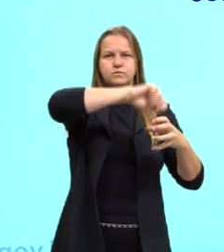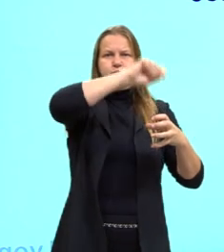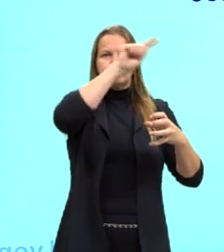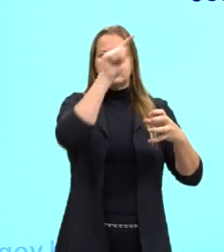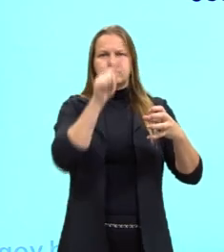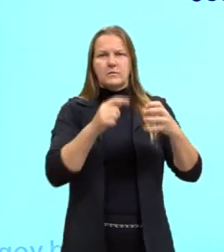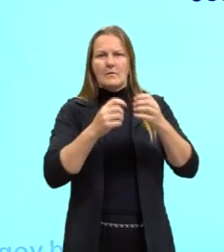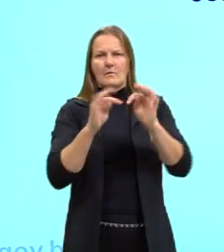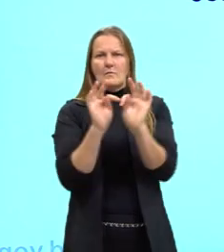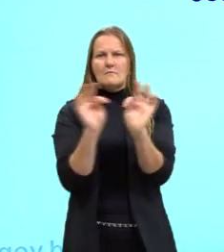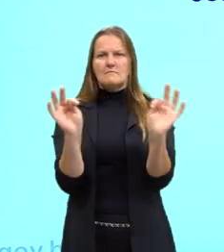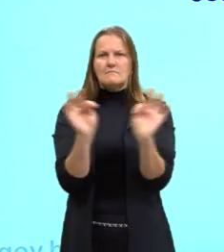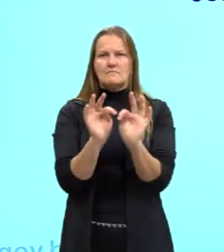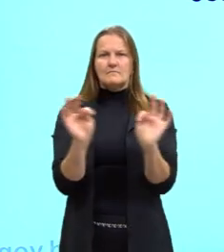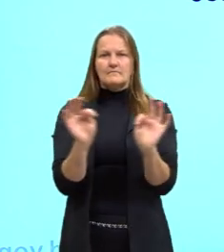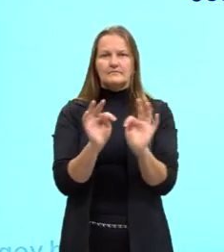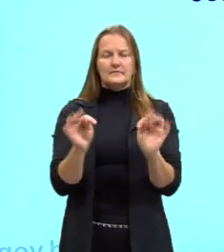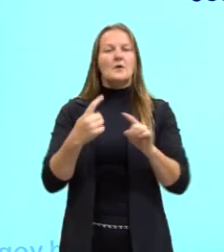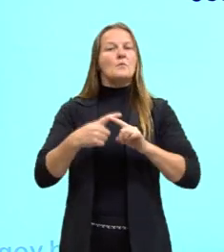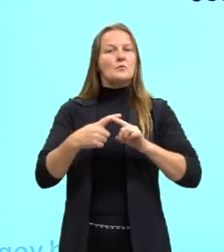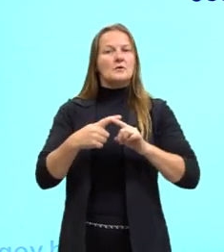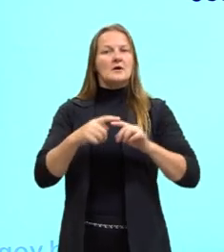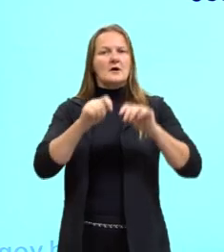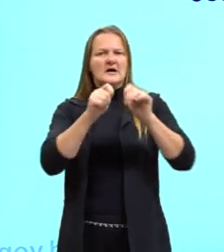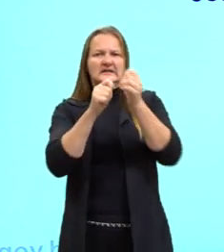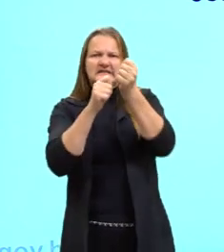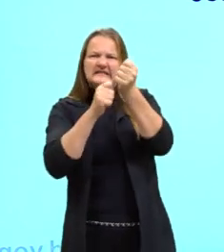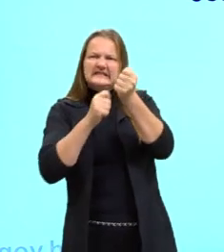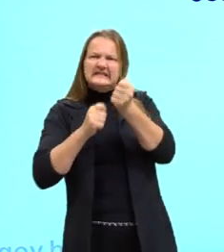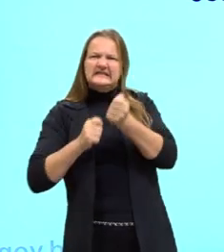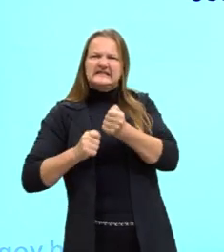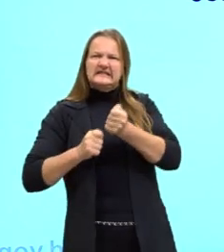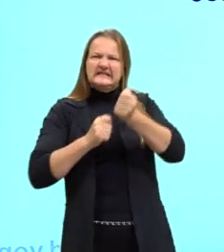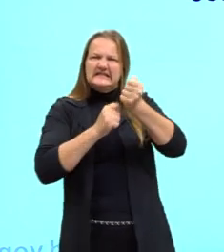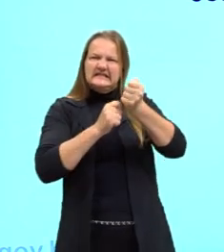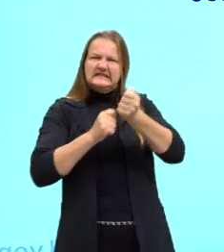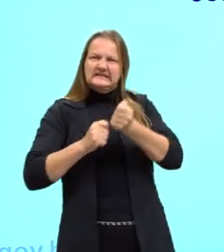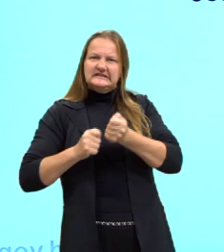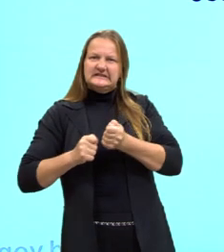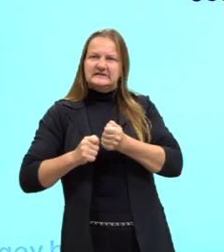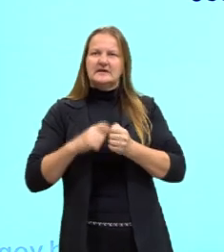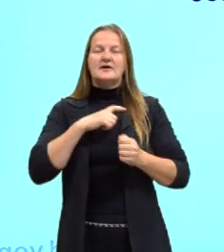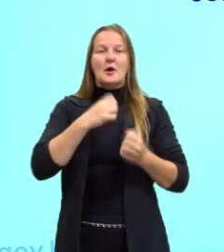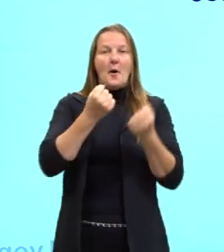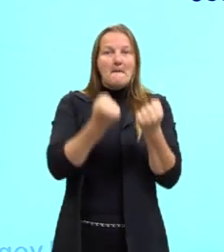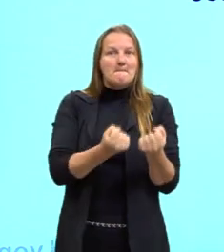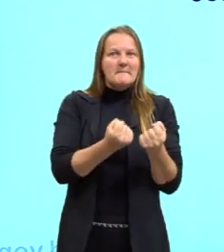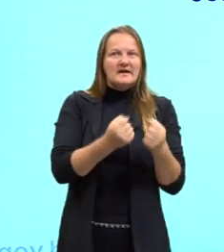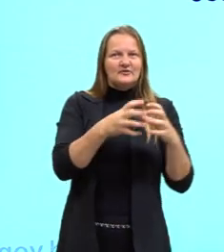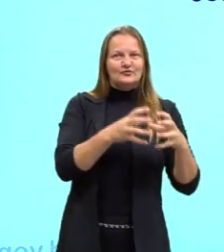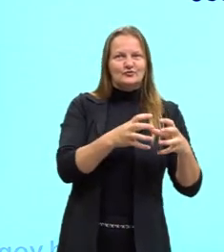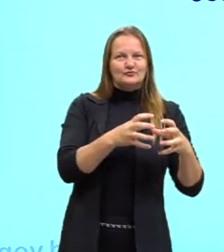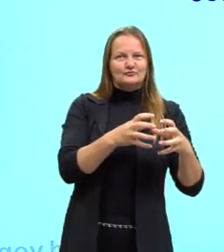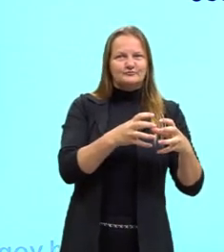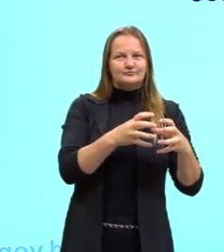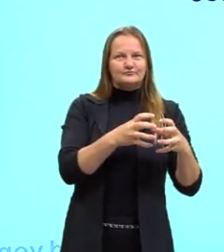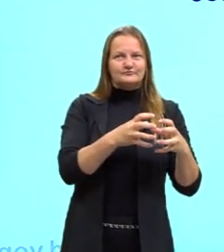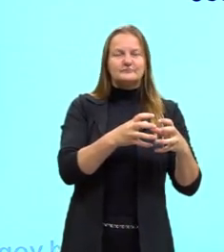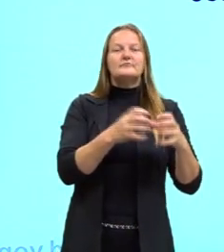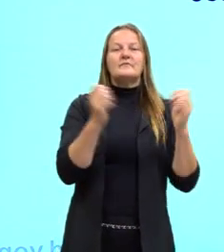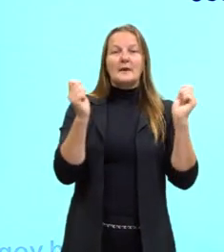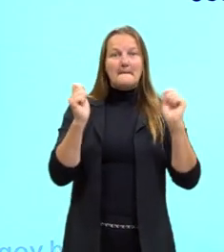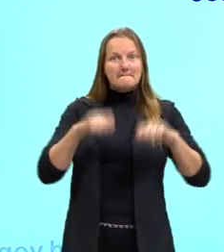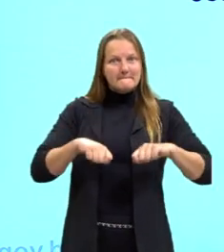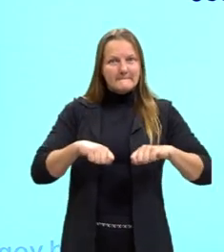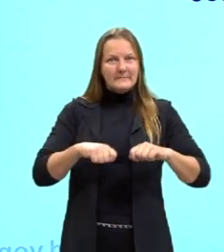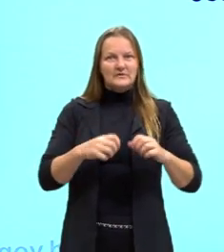chamada de força de tensão porque a corda está sendo tensionado então aqui a gente colocou um pesinho né E aí a gente pode